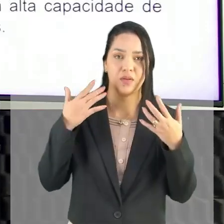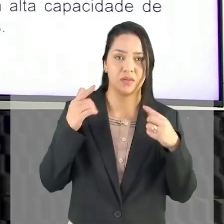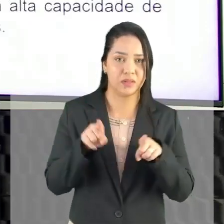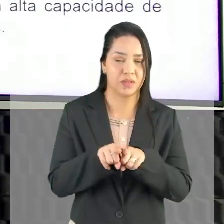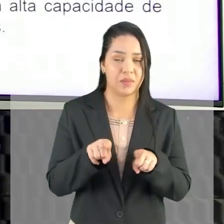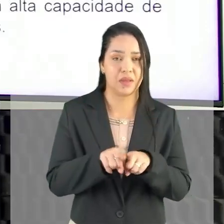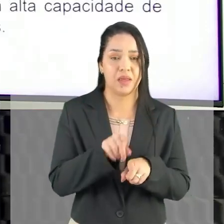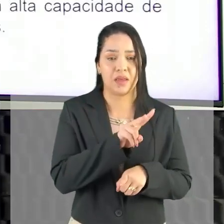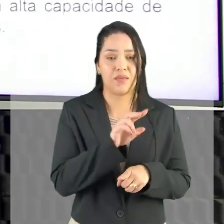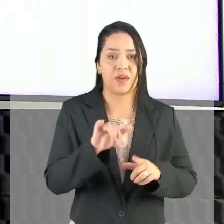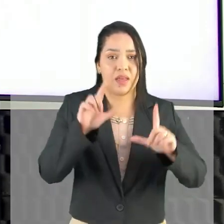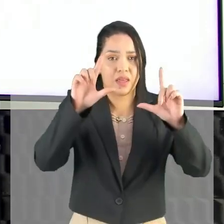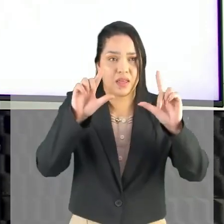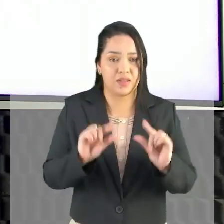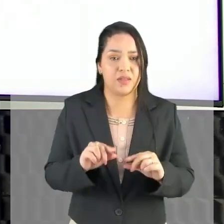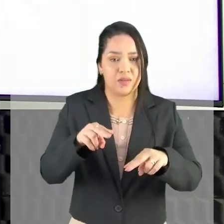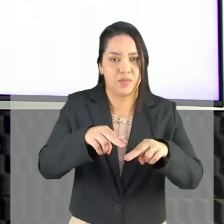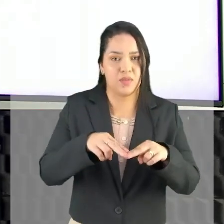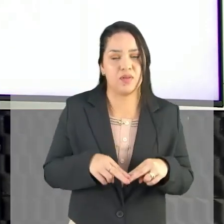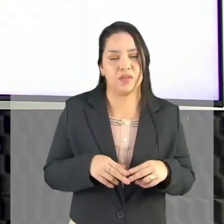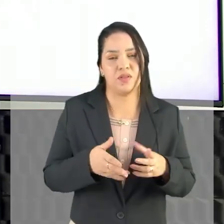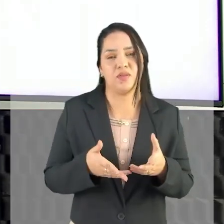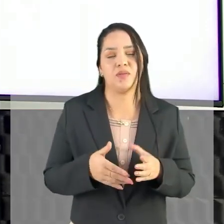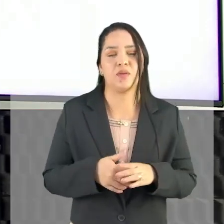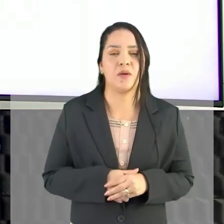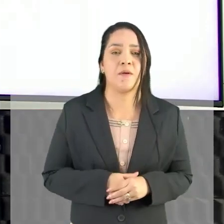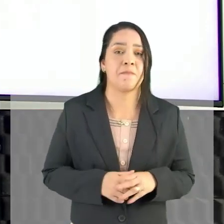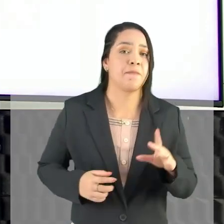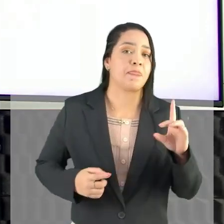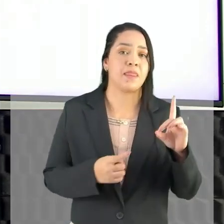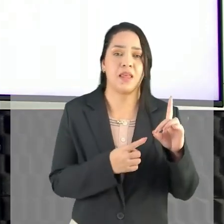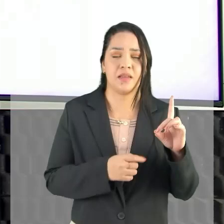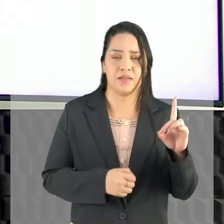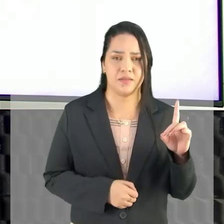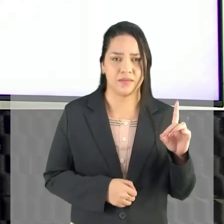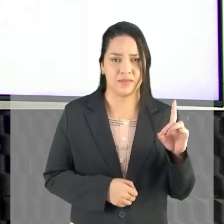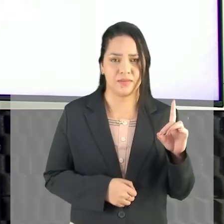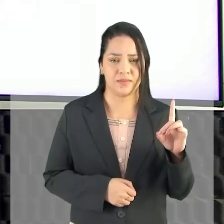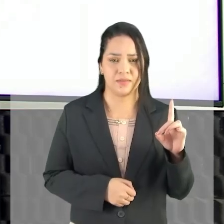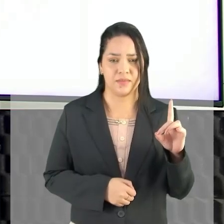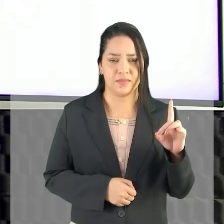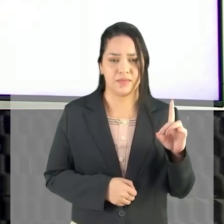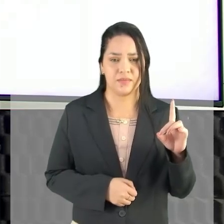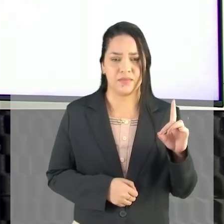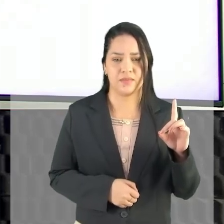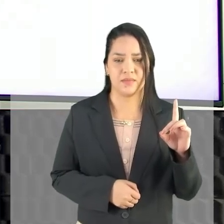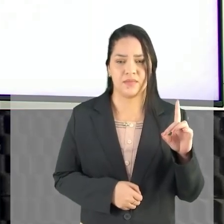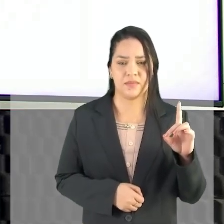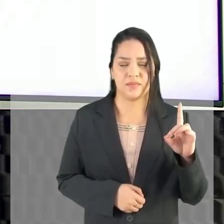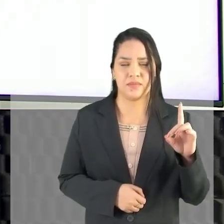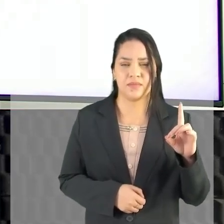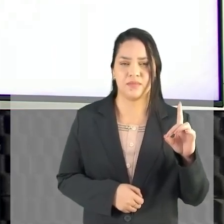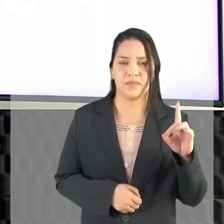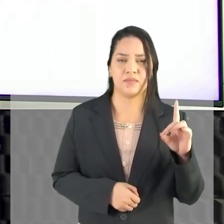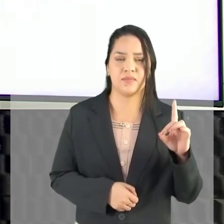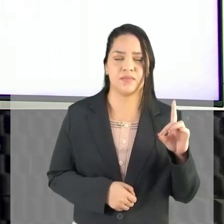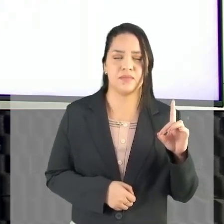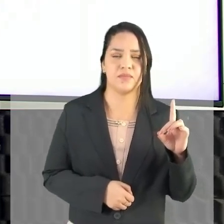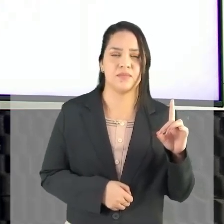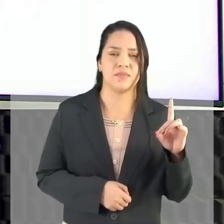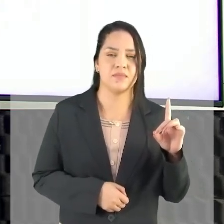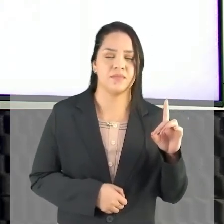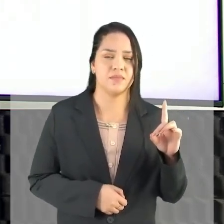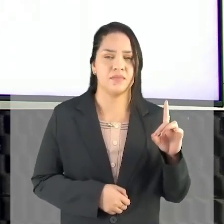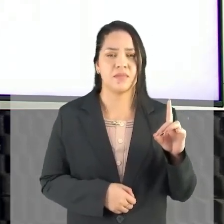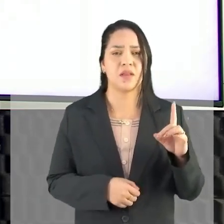também iria reduzir, portanto, os danos. D, pelo processo de impermeabilização do solo nas áreas centrais das